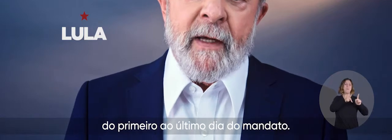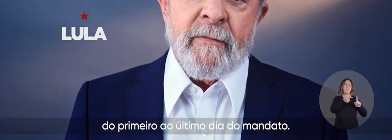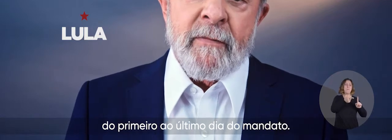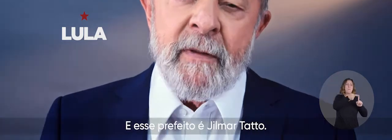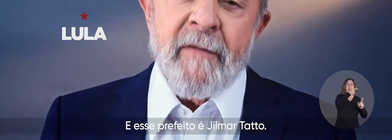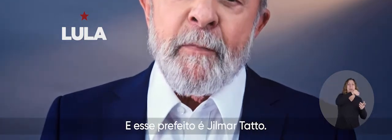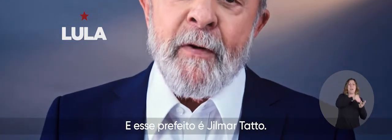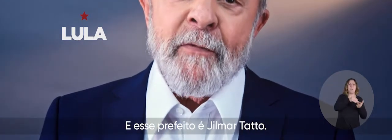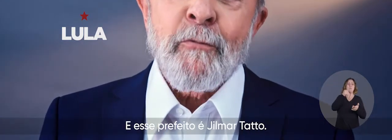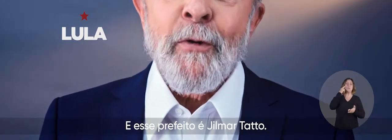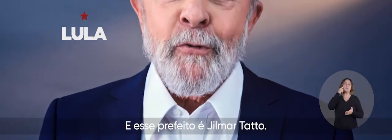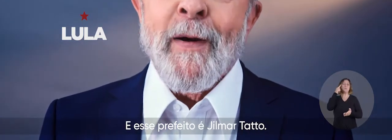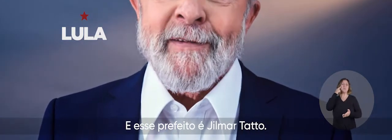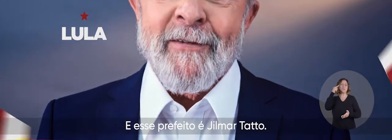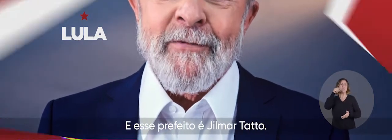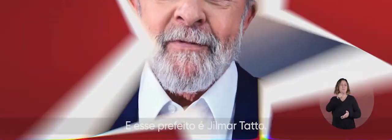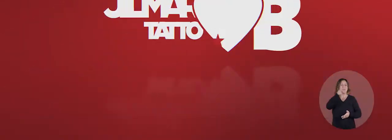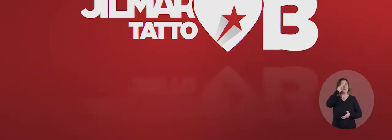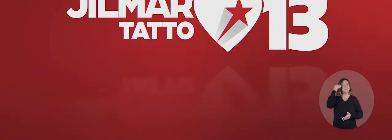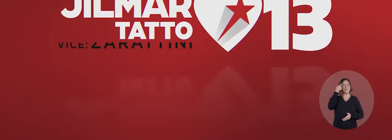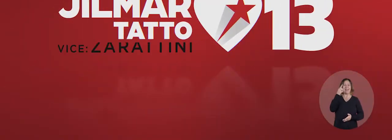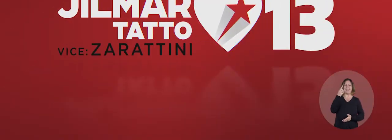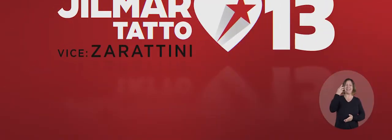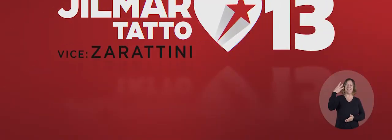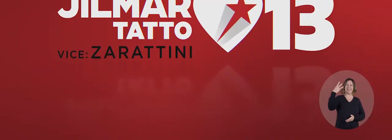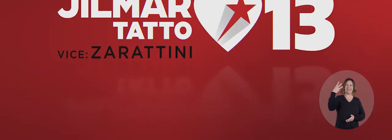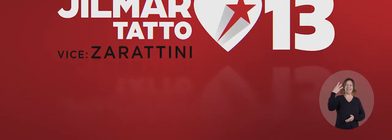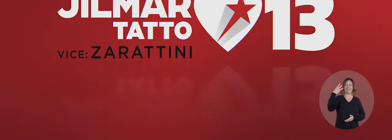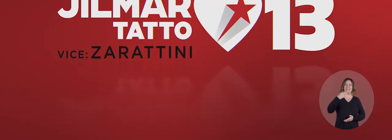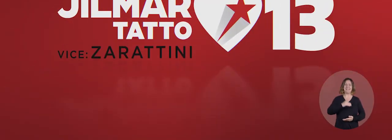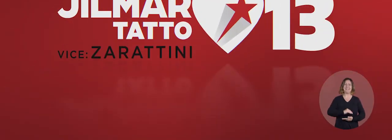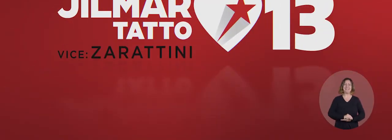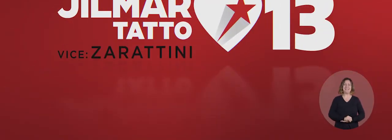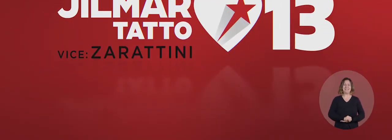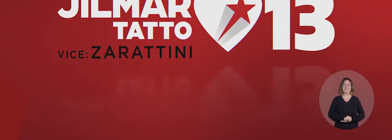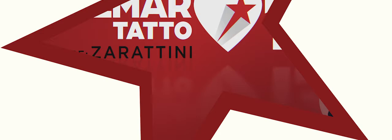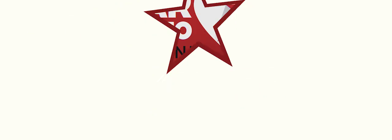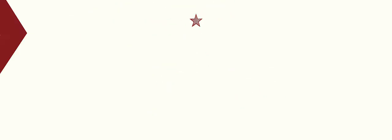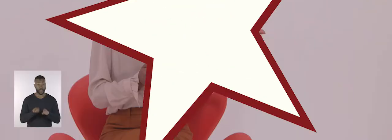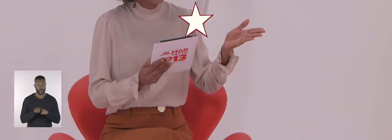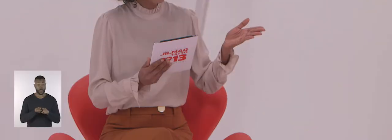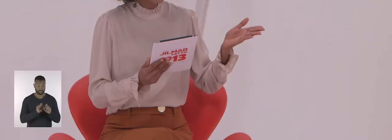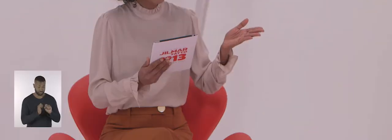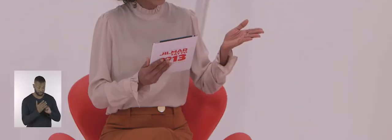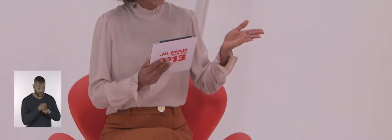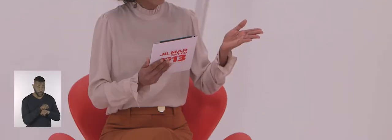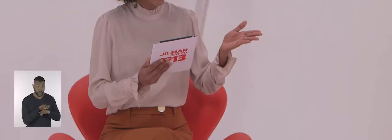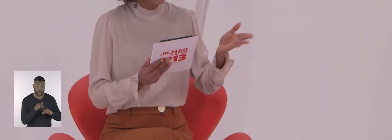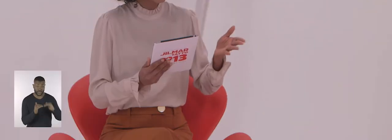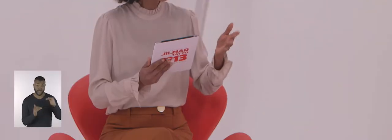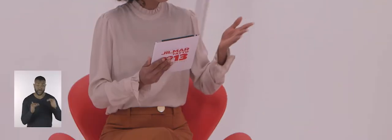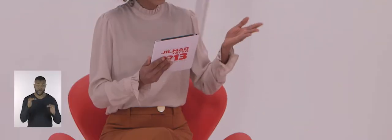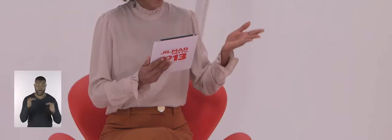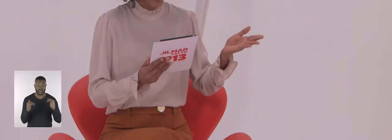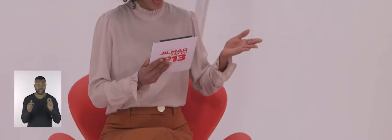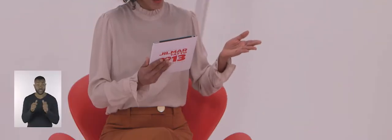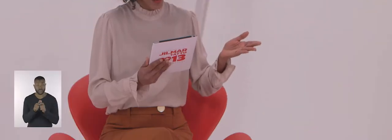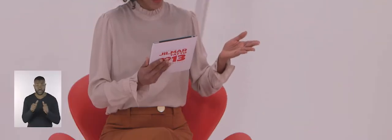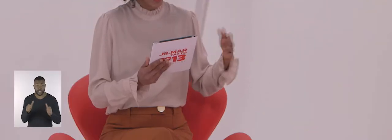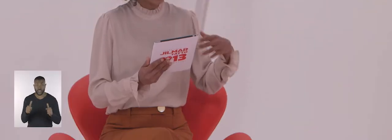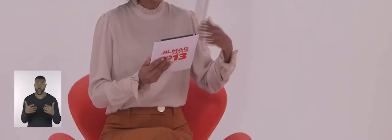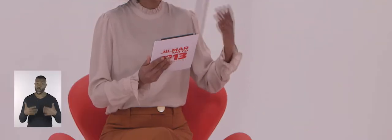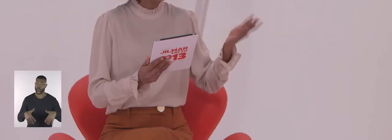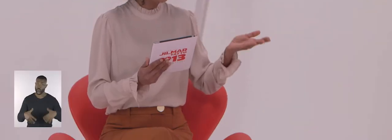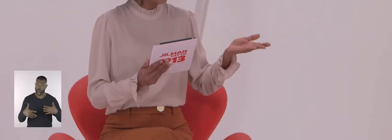ao último dia do mandato 15 prefeitos mais tarde com a pandemia o aumento da